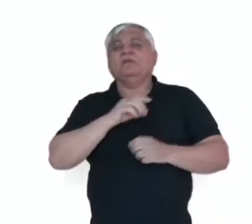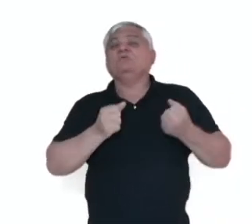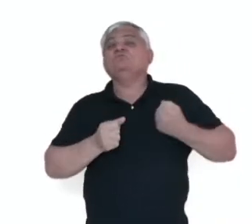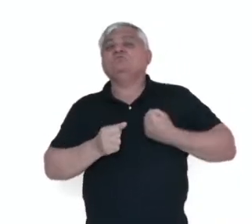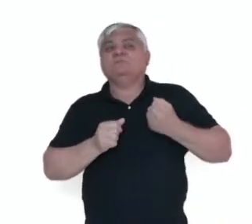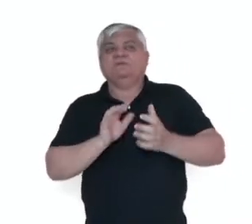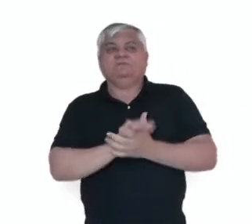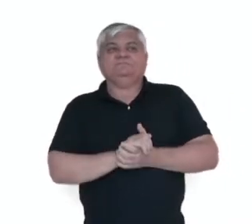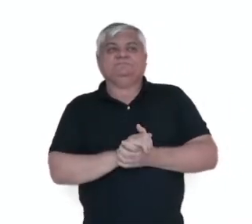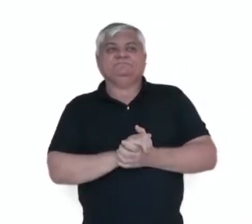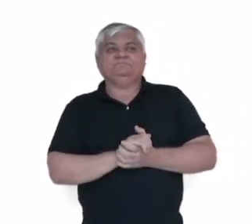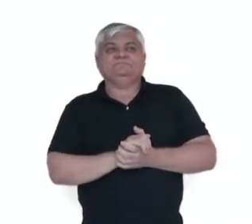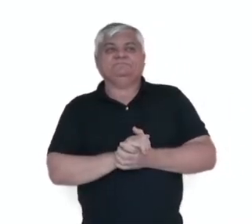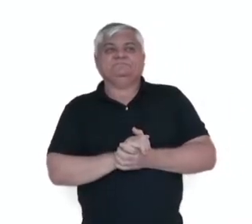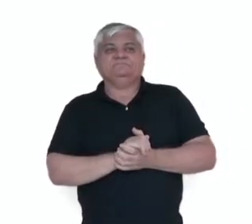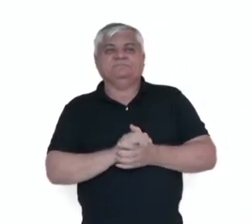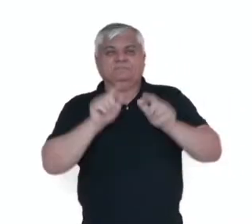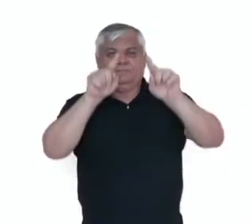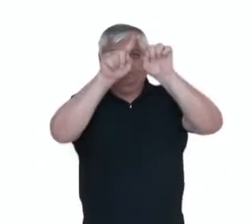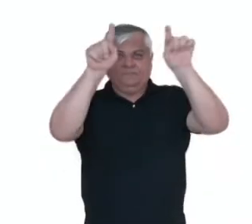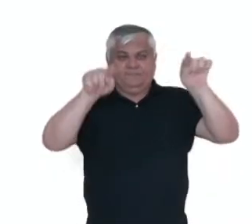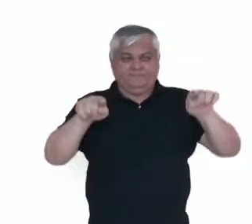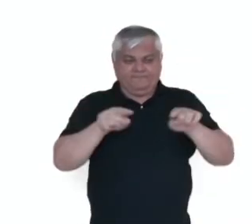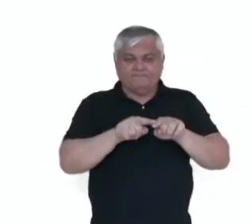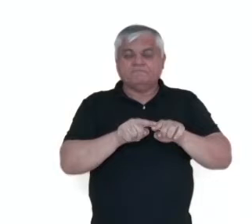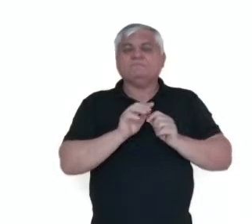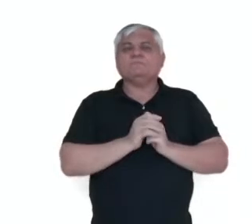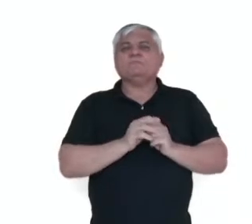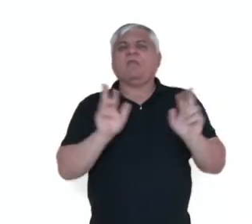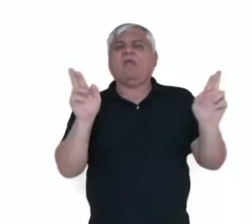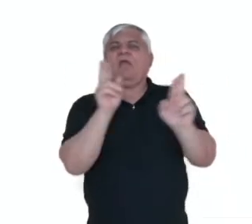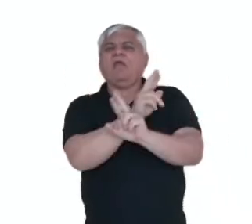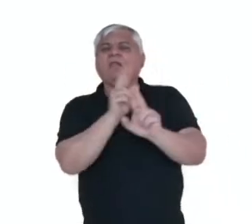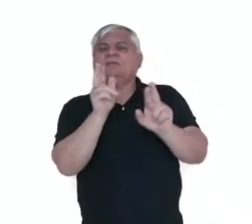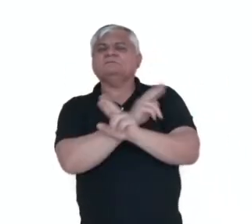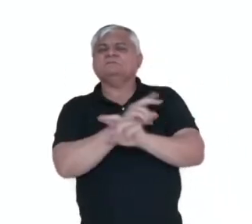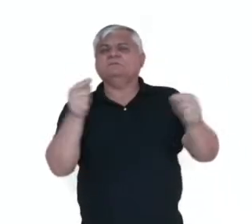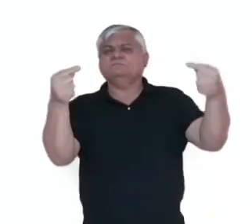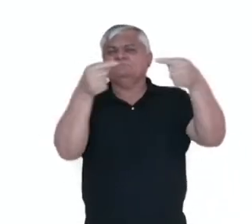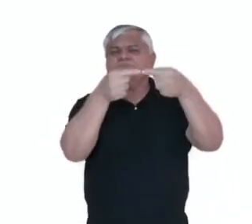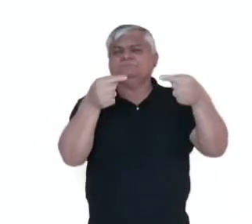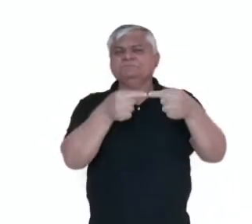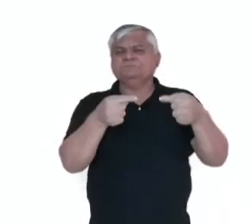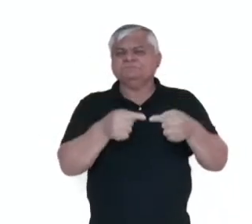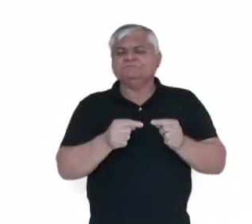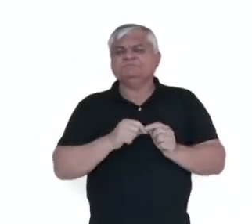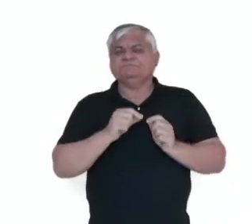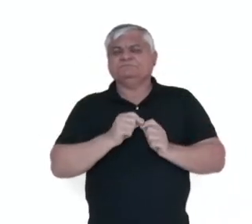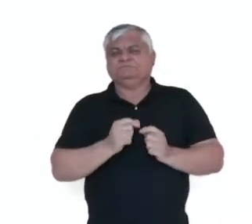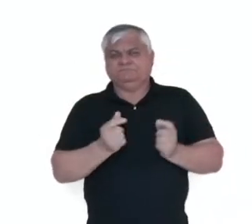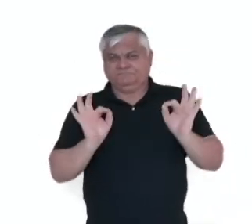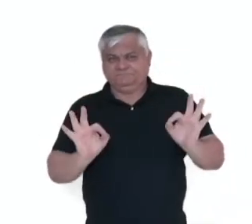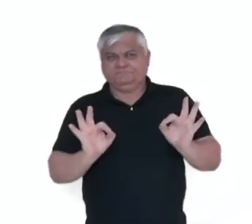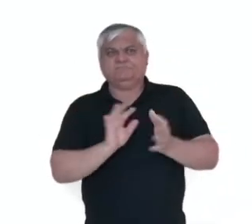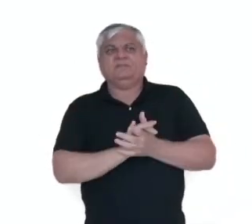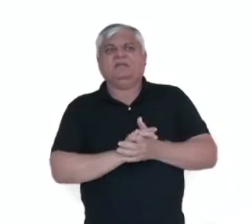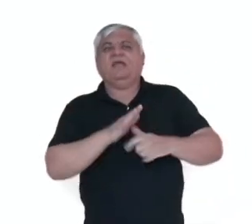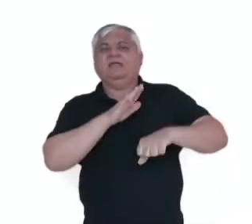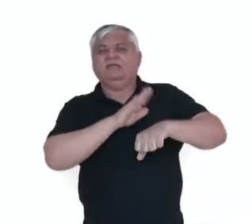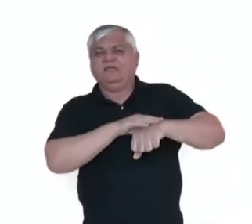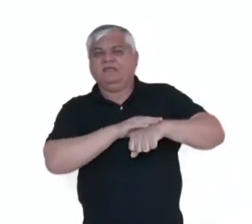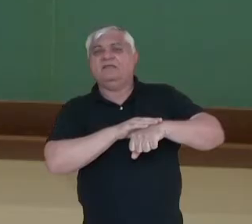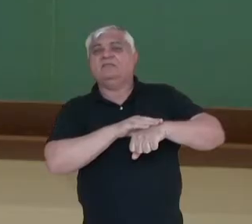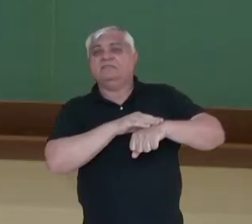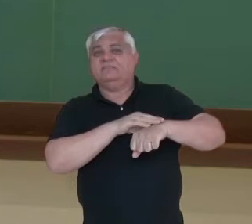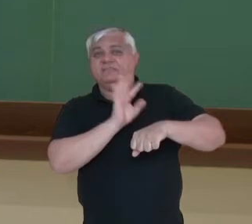números. Observando o quadro, quais relações são encontradas entre as grandezas envolvidas? Então, preste